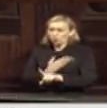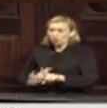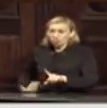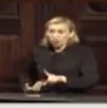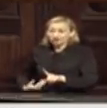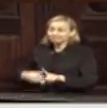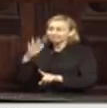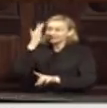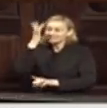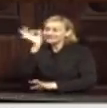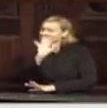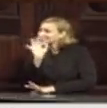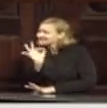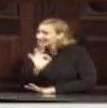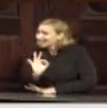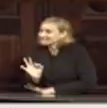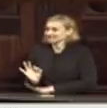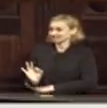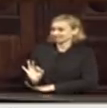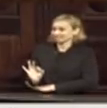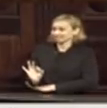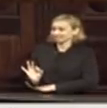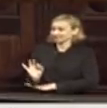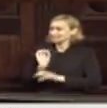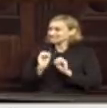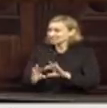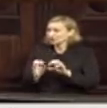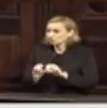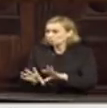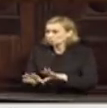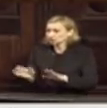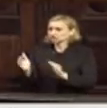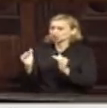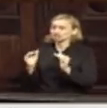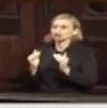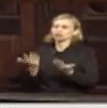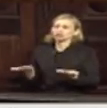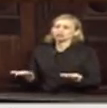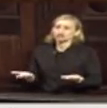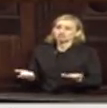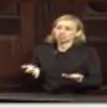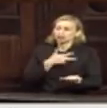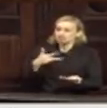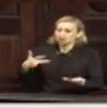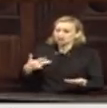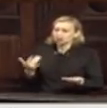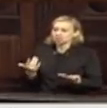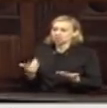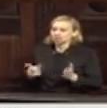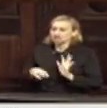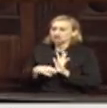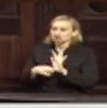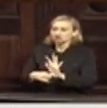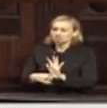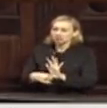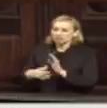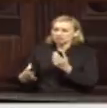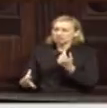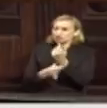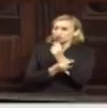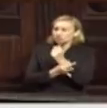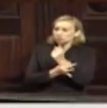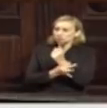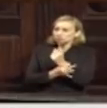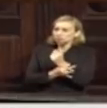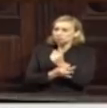não entende que investir em saúde, investir em educação, investir em saneamento é investir em segurança. Um